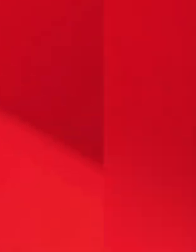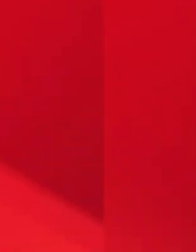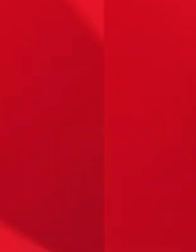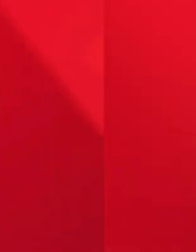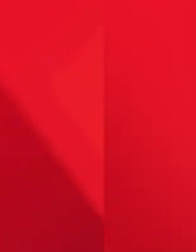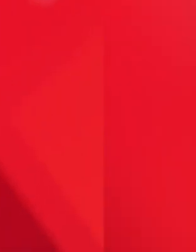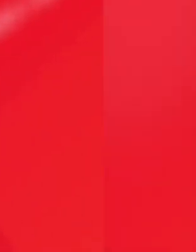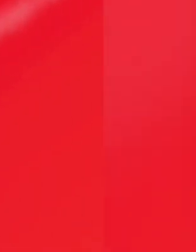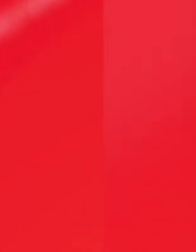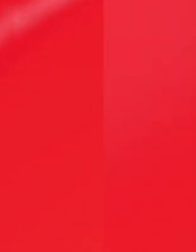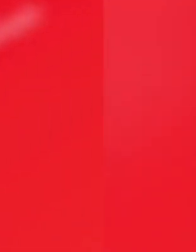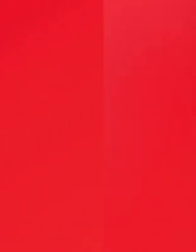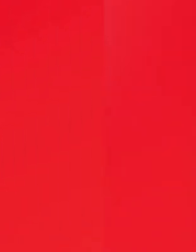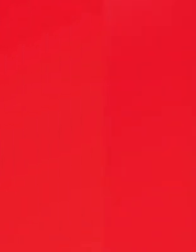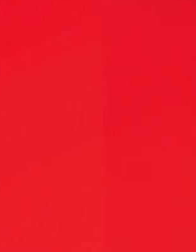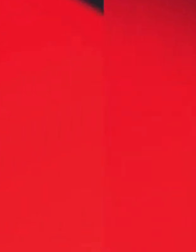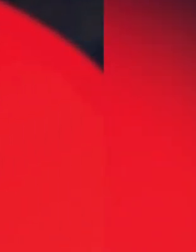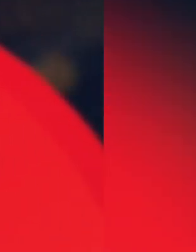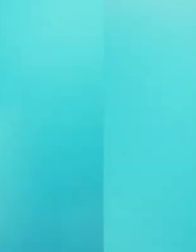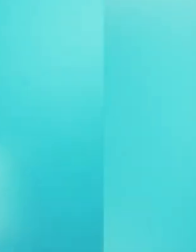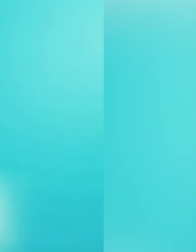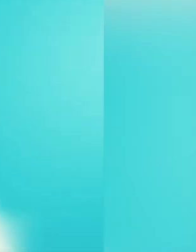ar.